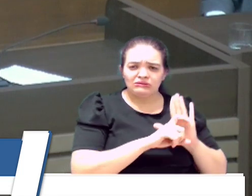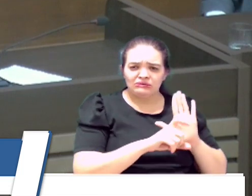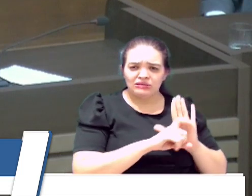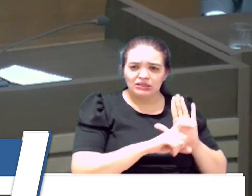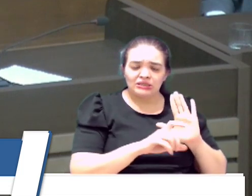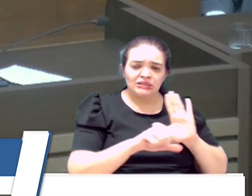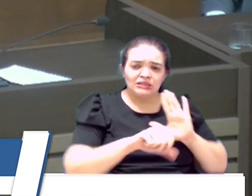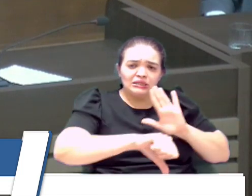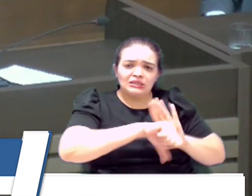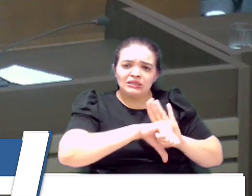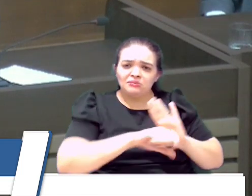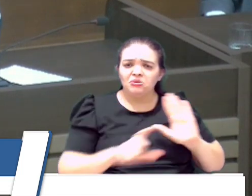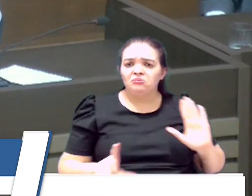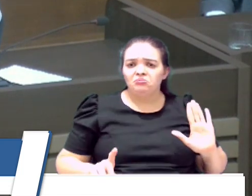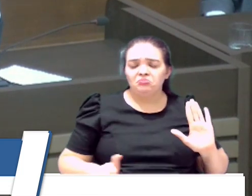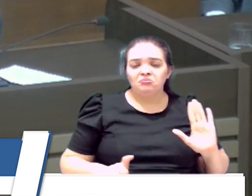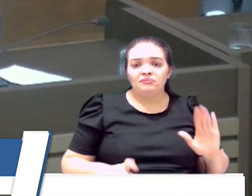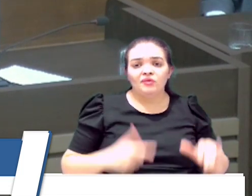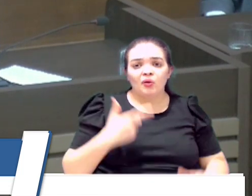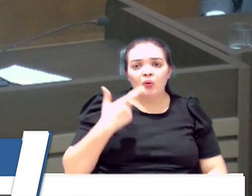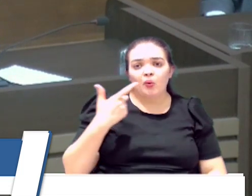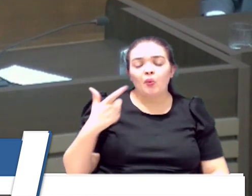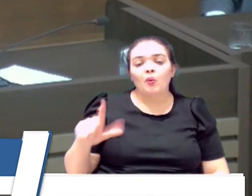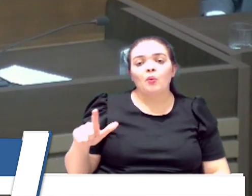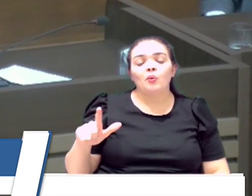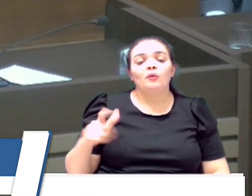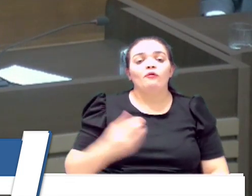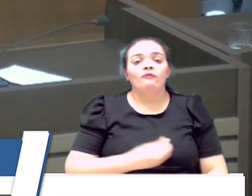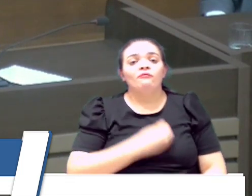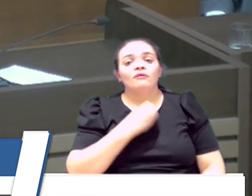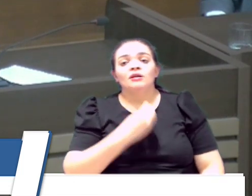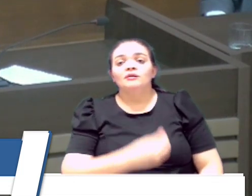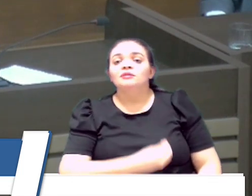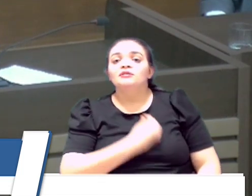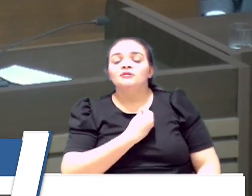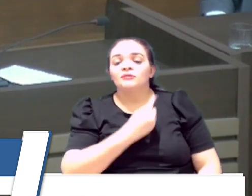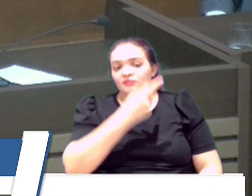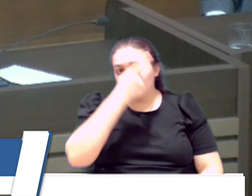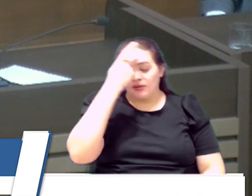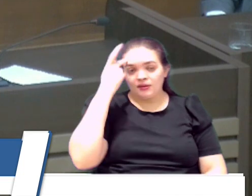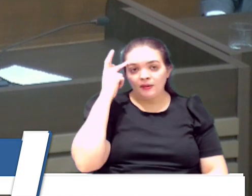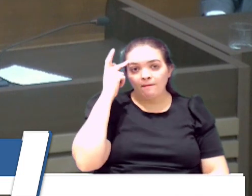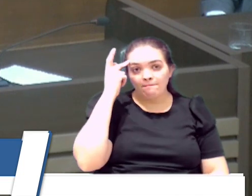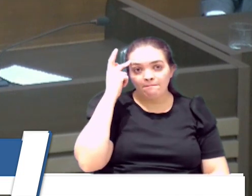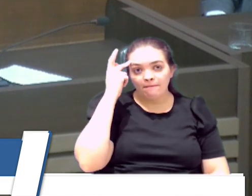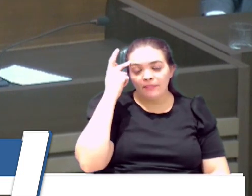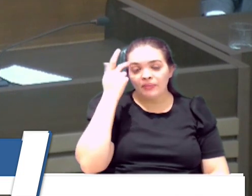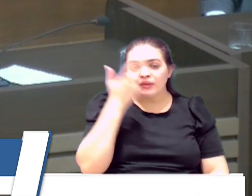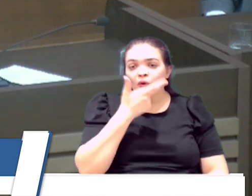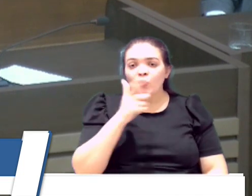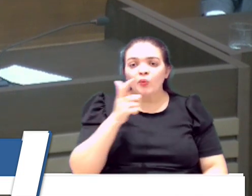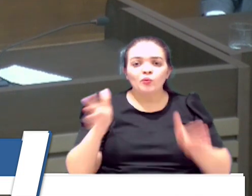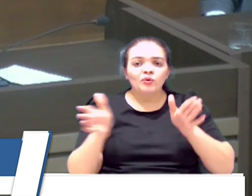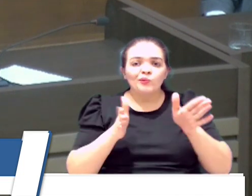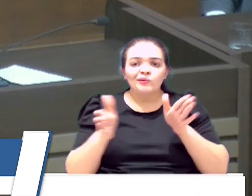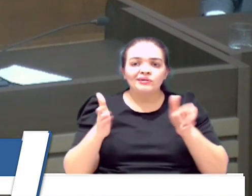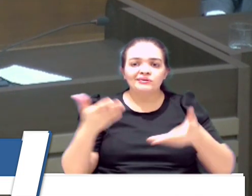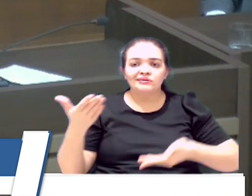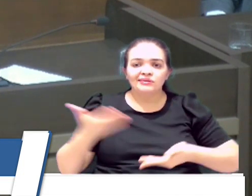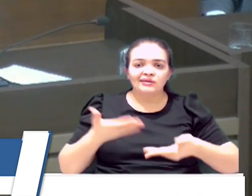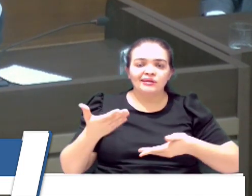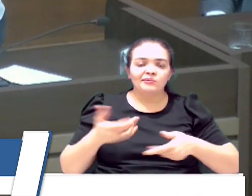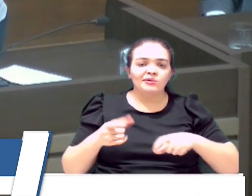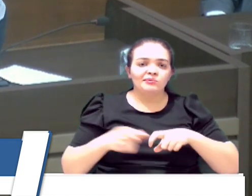nenhum. Segundo lugar, a vida de pessoas que não têm acesso a um tratamento